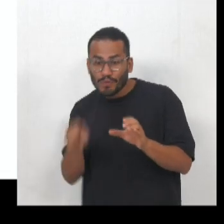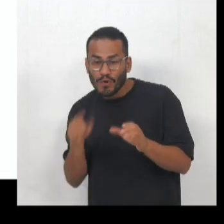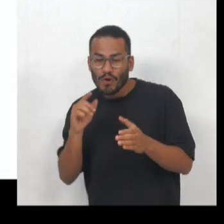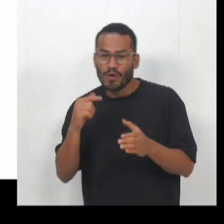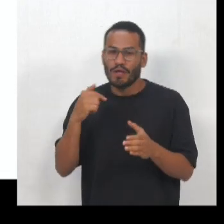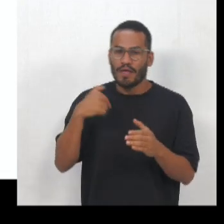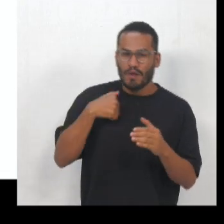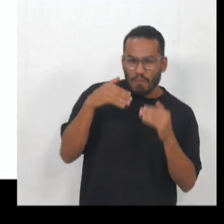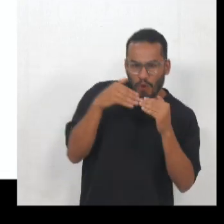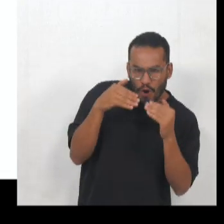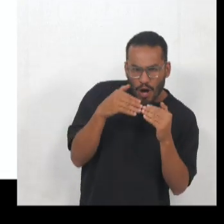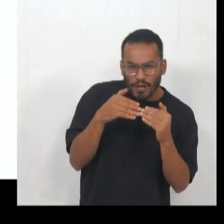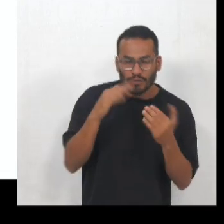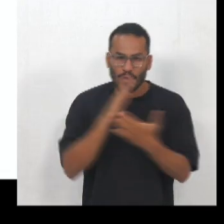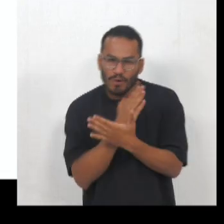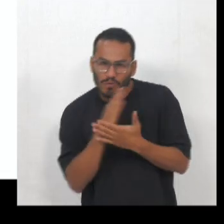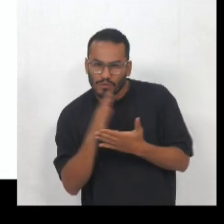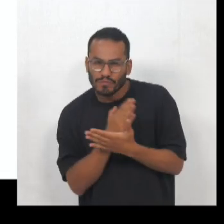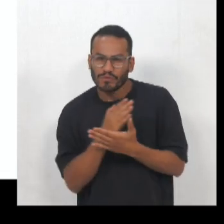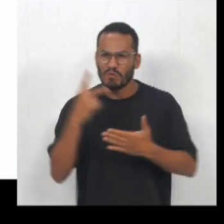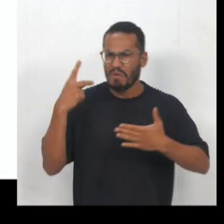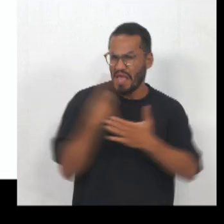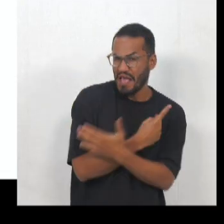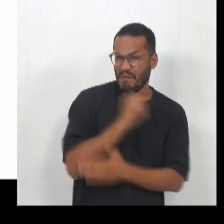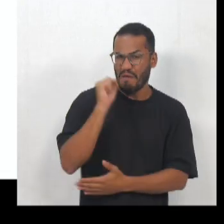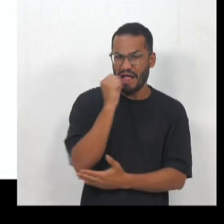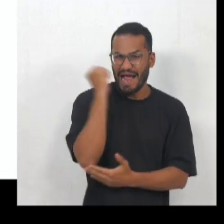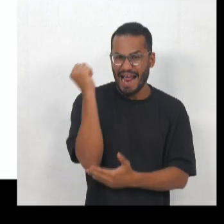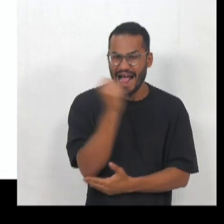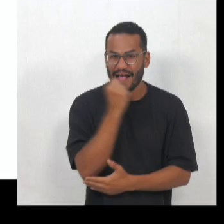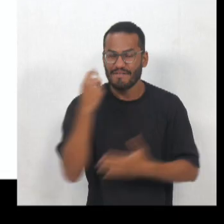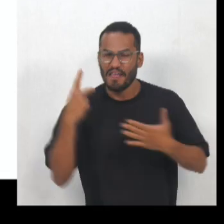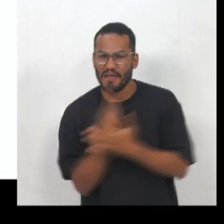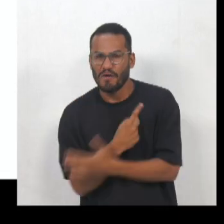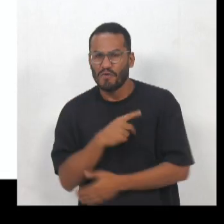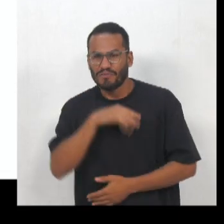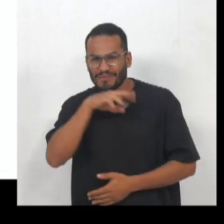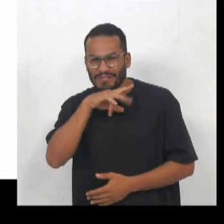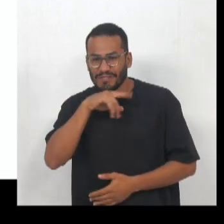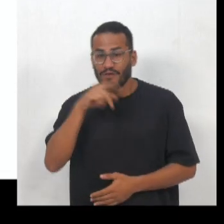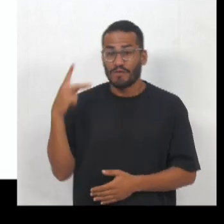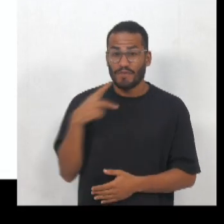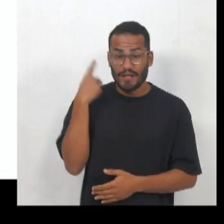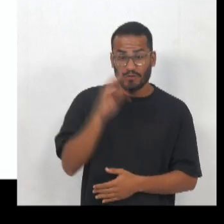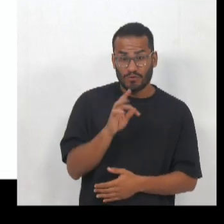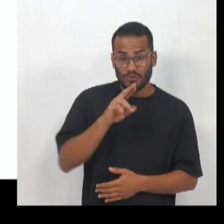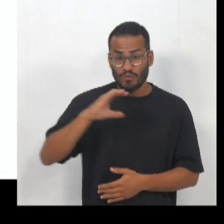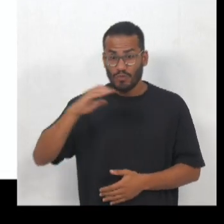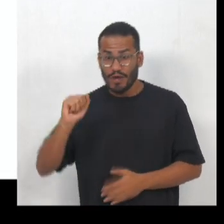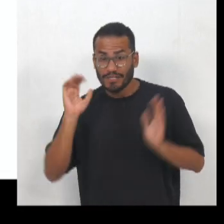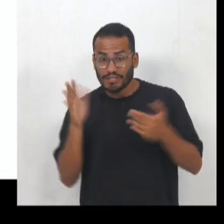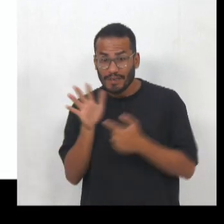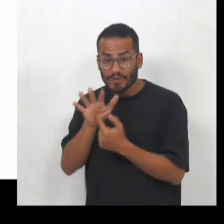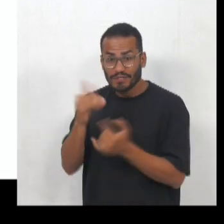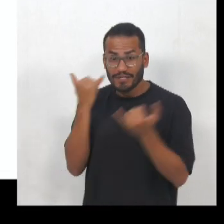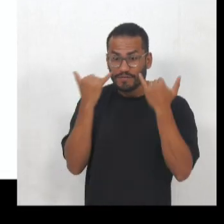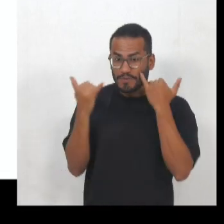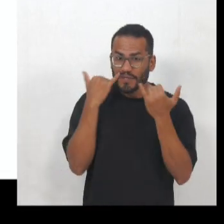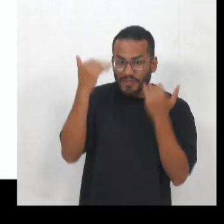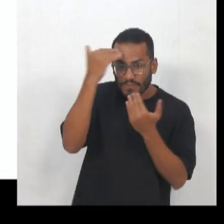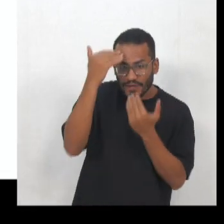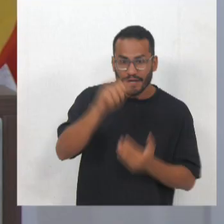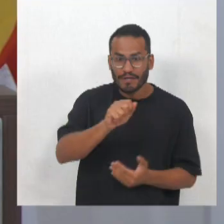dos apontamentos que ele fez, inclusive com erro gravíssimo, com relação ao erro grosseiro. Aqui o vereador Tuca já tinha nos trazido essa informação. Obrigado,